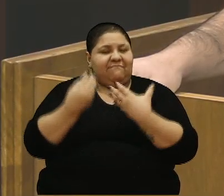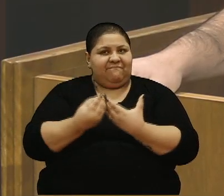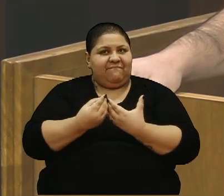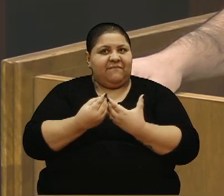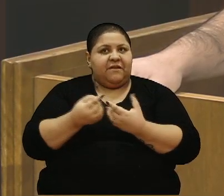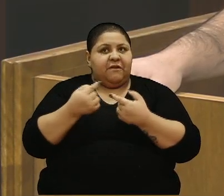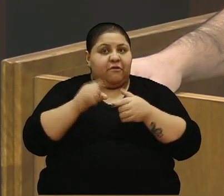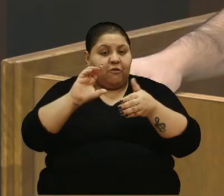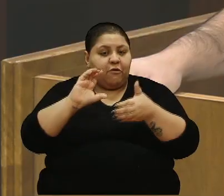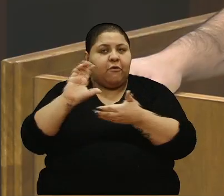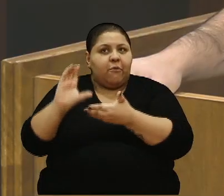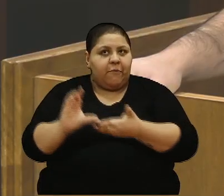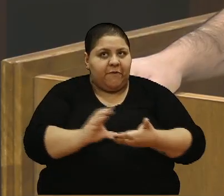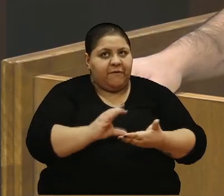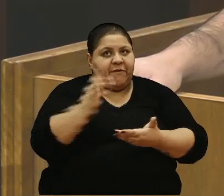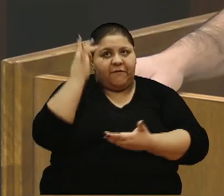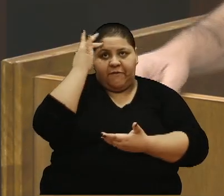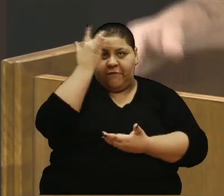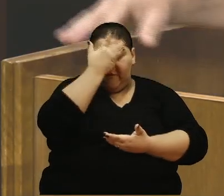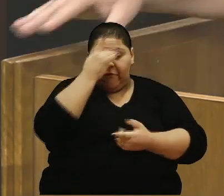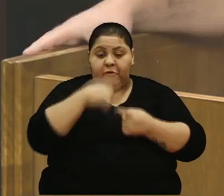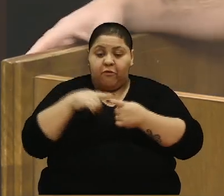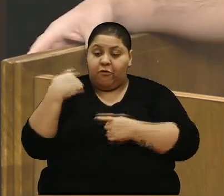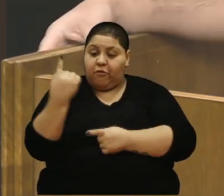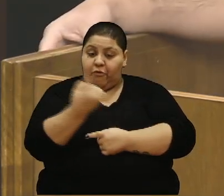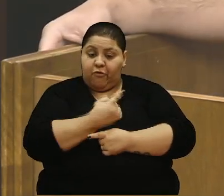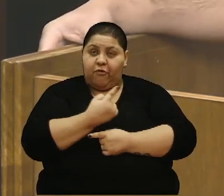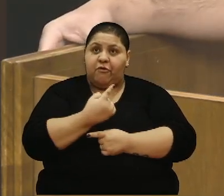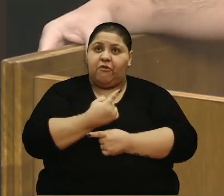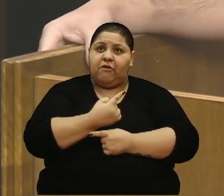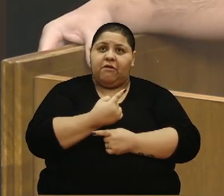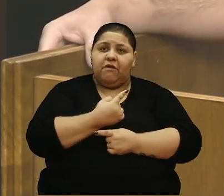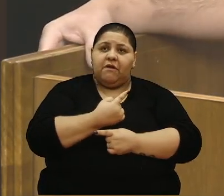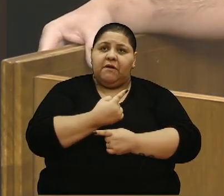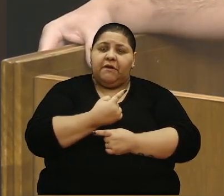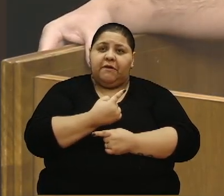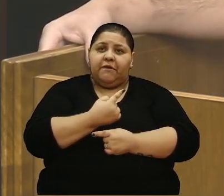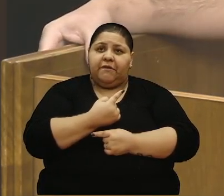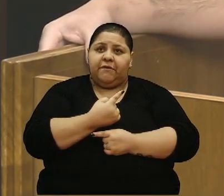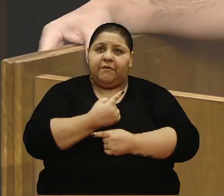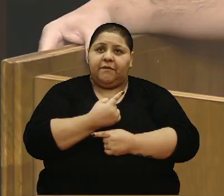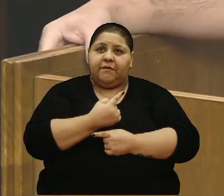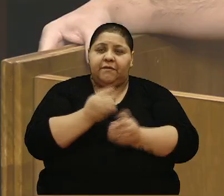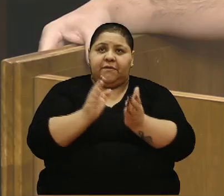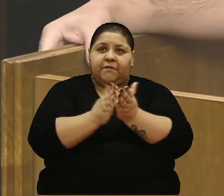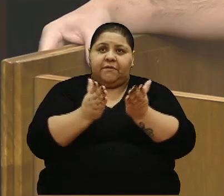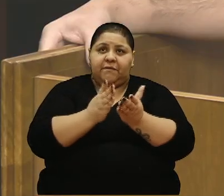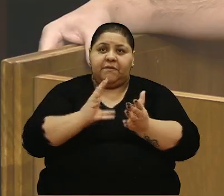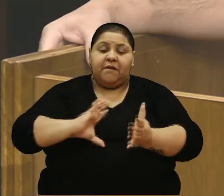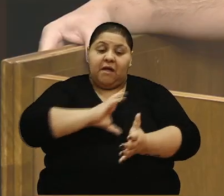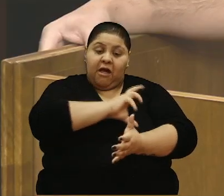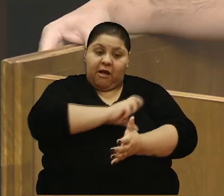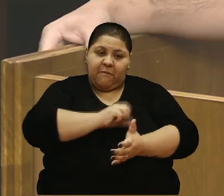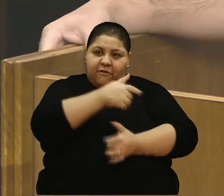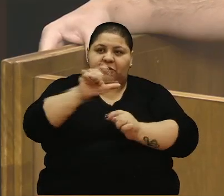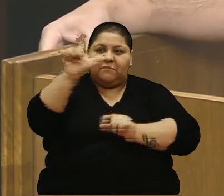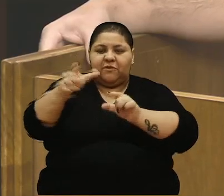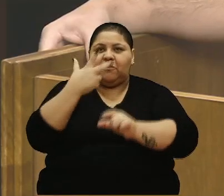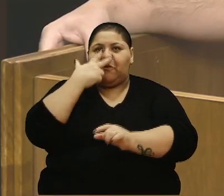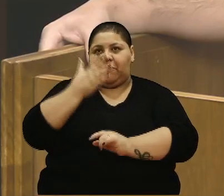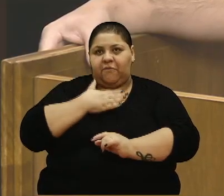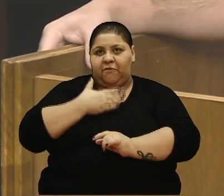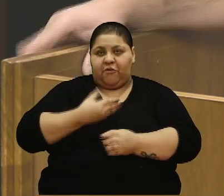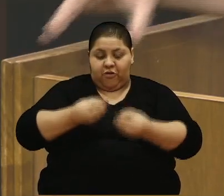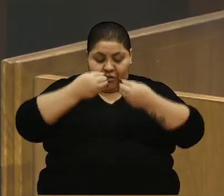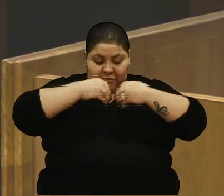temos que investir em saúde mental. Porque nós, e quando eu falo que, e é bíblico, amai-vos outros como a ti mesmo, aqui